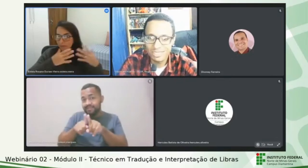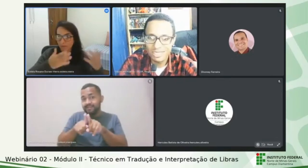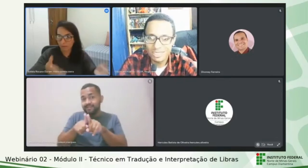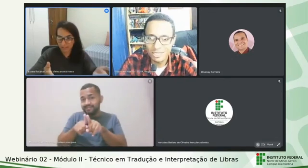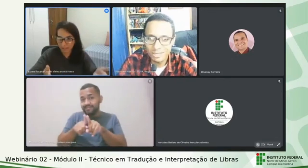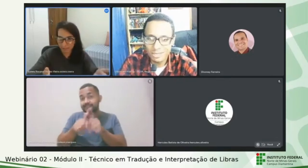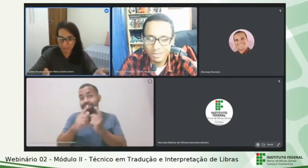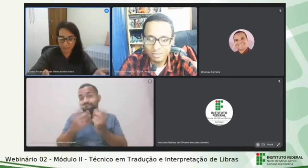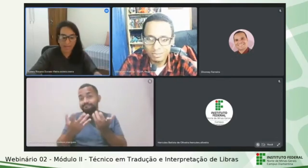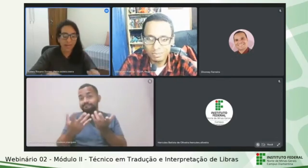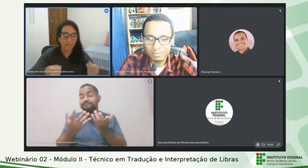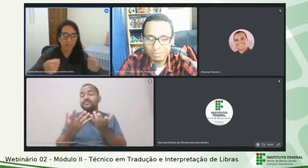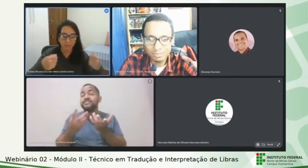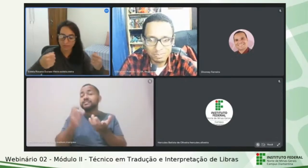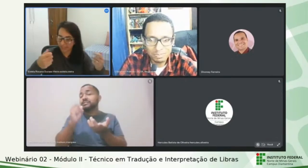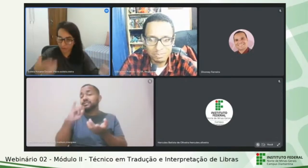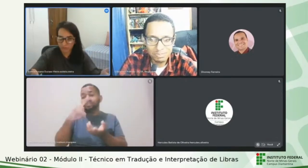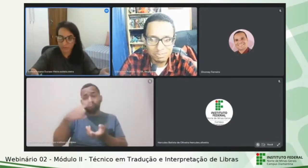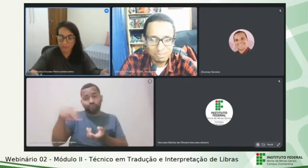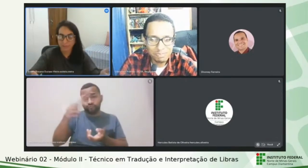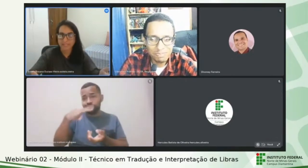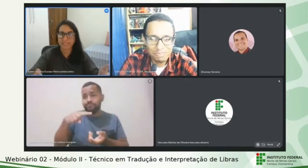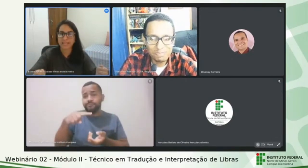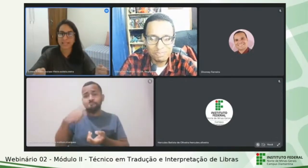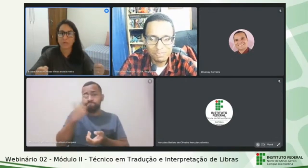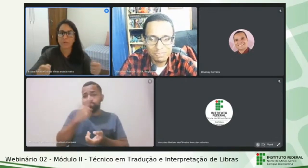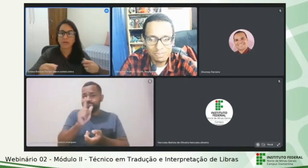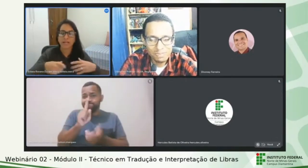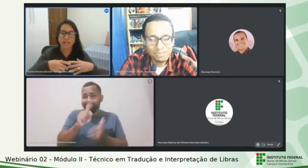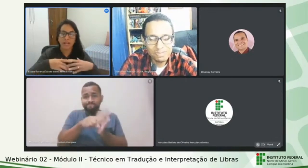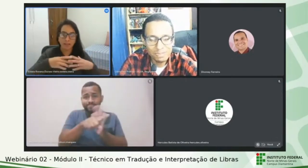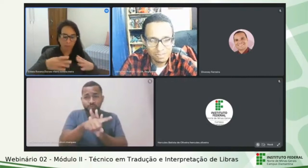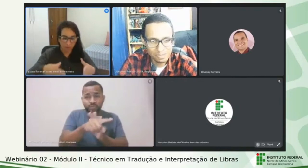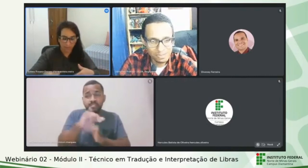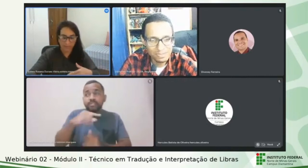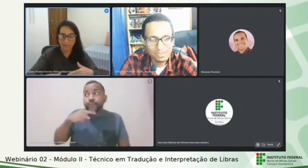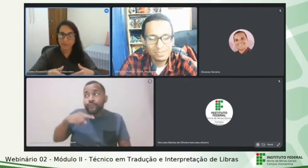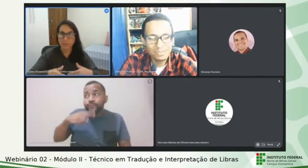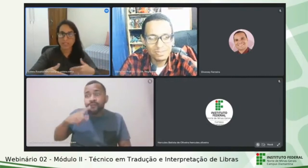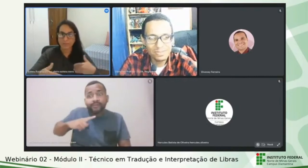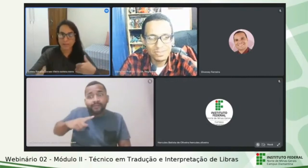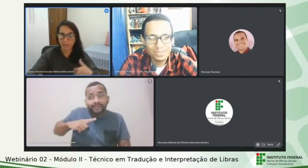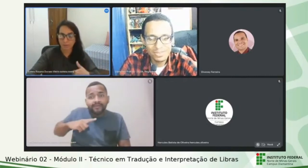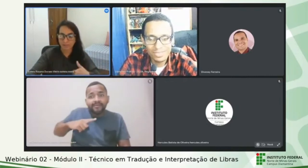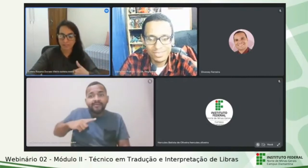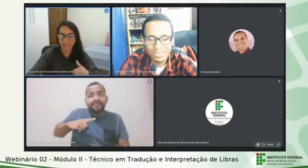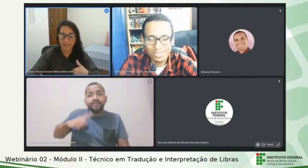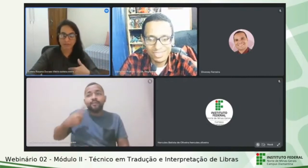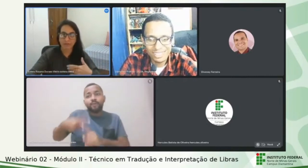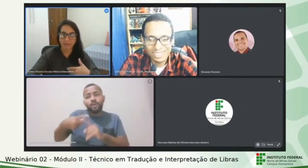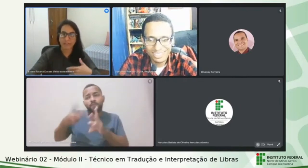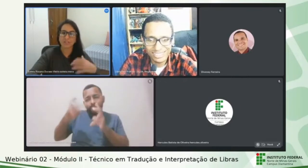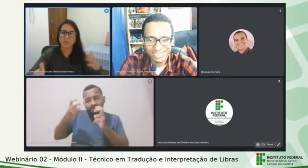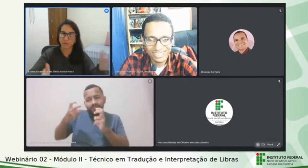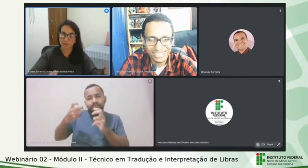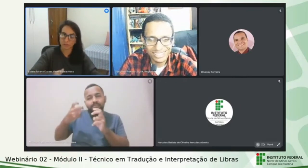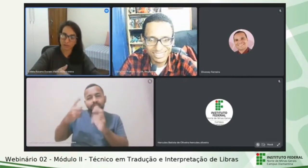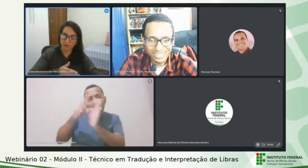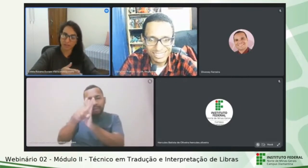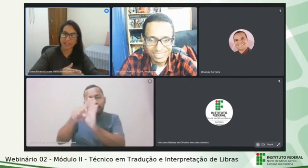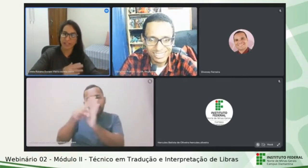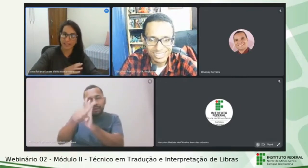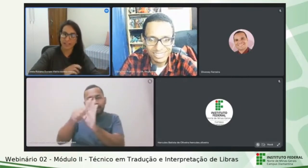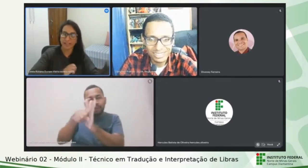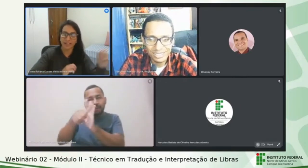Então, quem não foi contemplado, se a dúvida permaneceu, porque eu percebi que muitas perguntas aqui que foram feitas, o